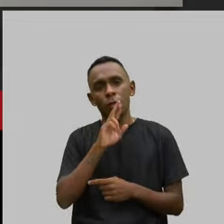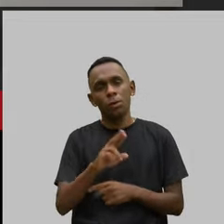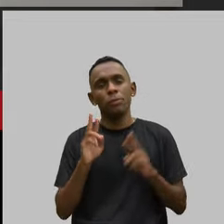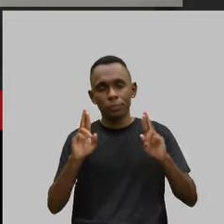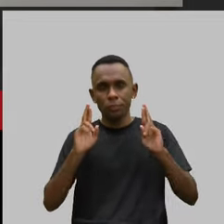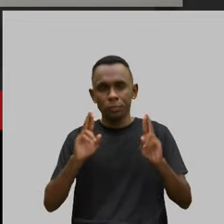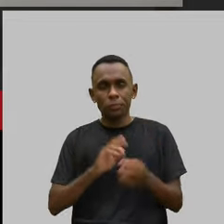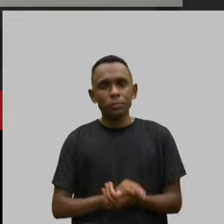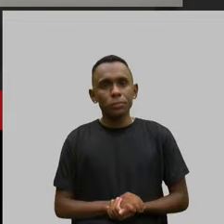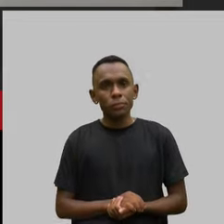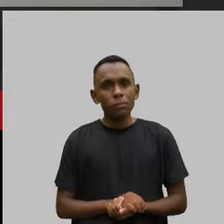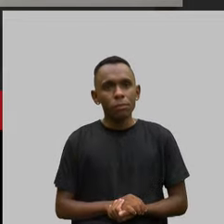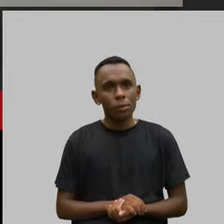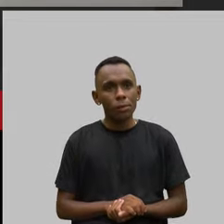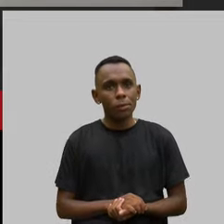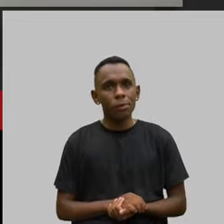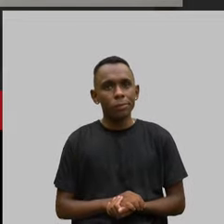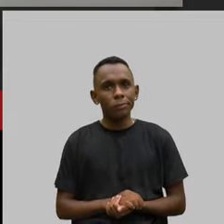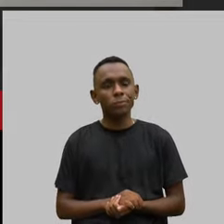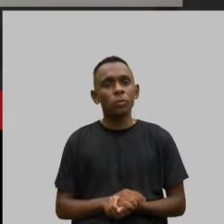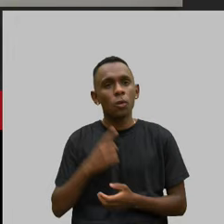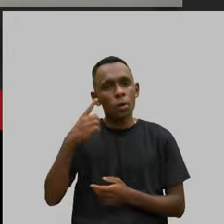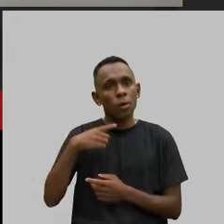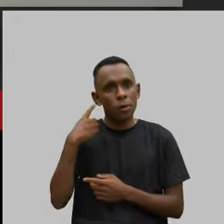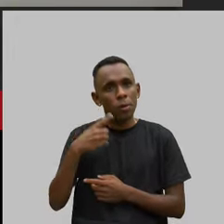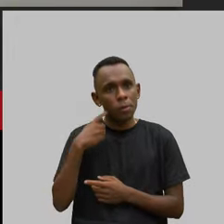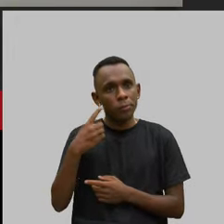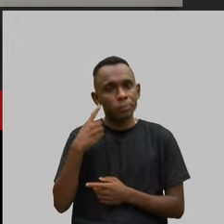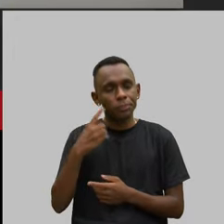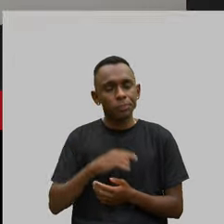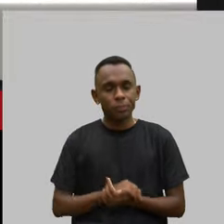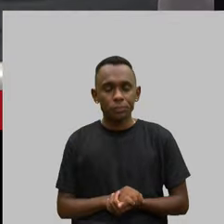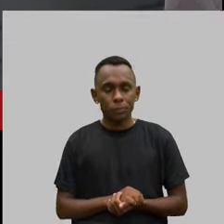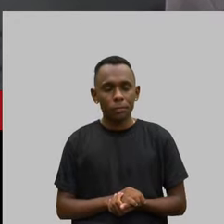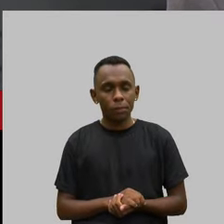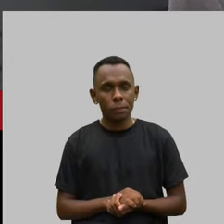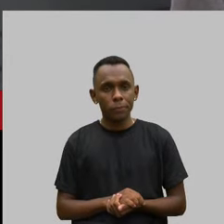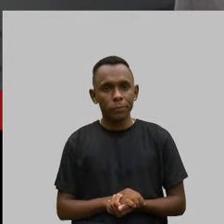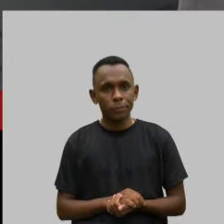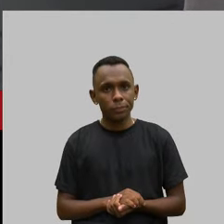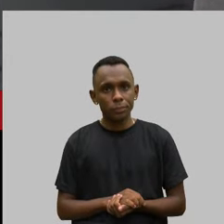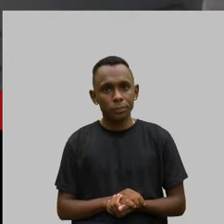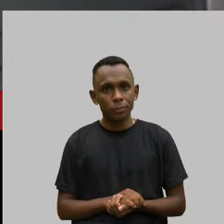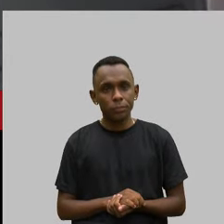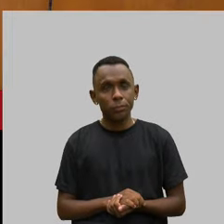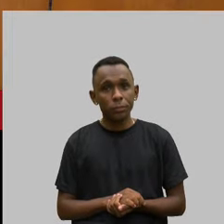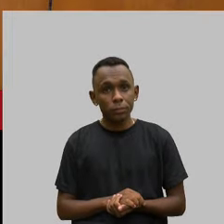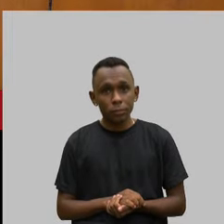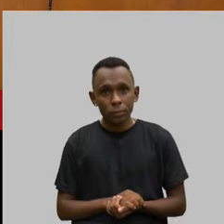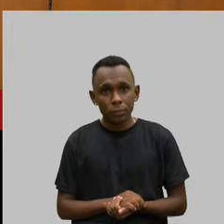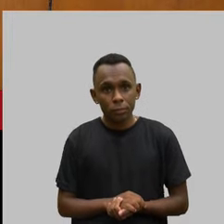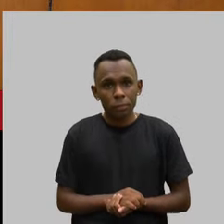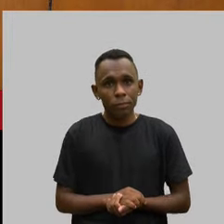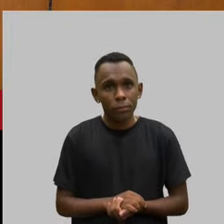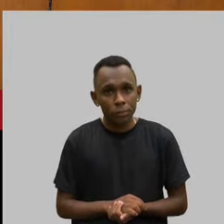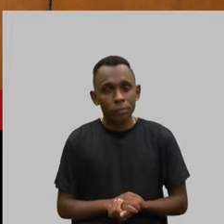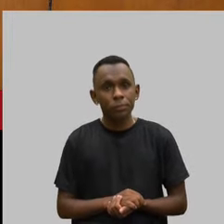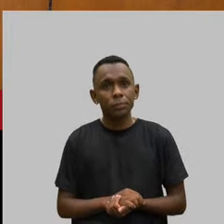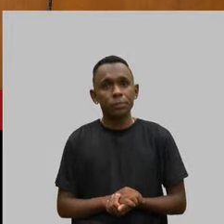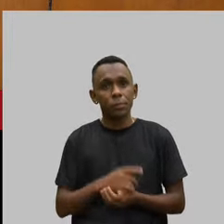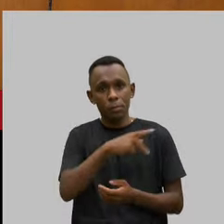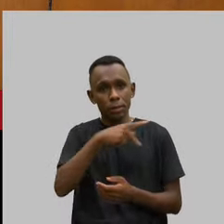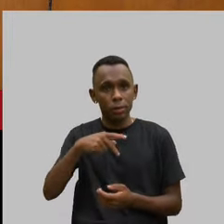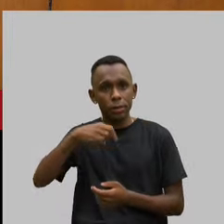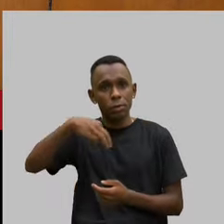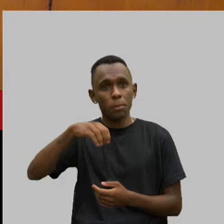questionamento com a palavra Deputado Arlen Santiago caro Presidente Marquinho